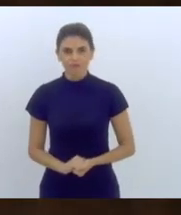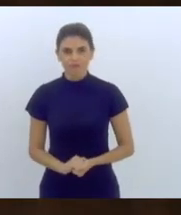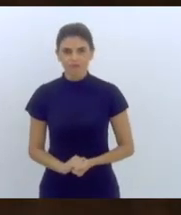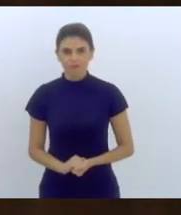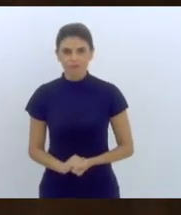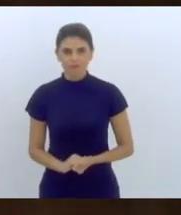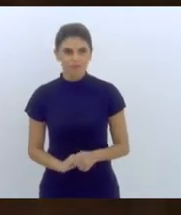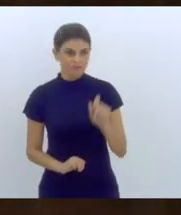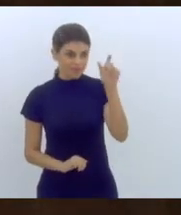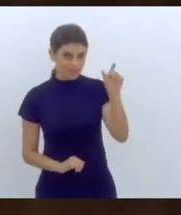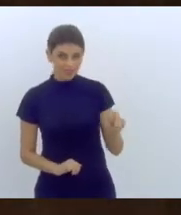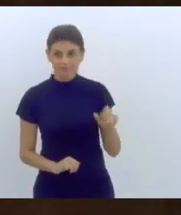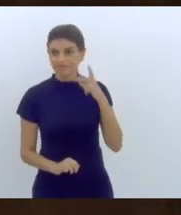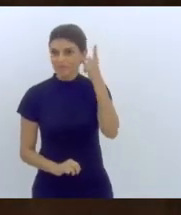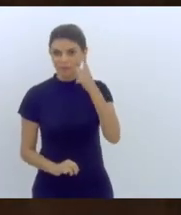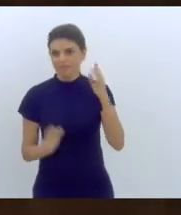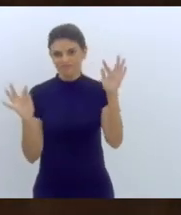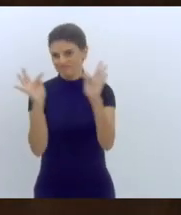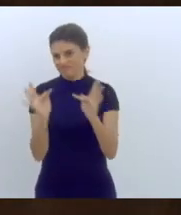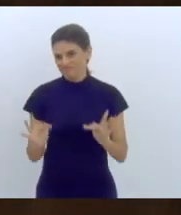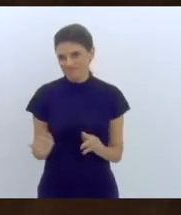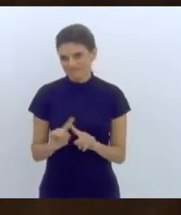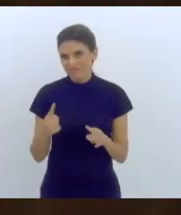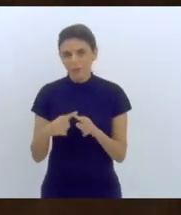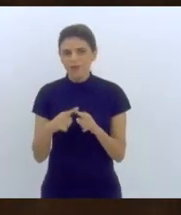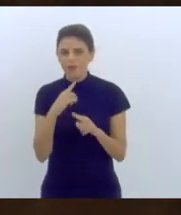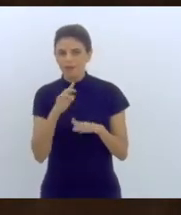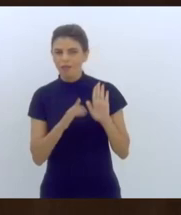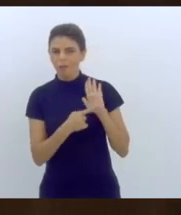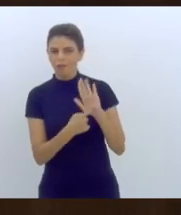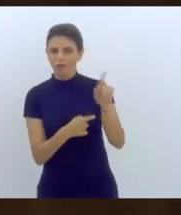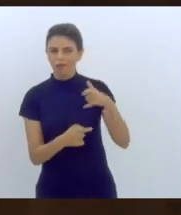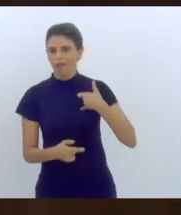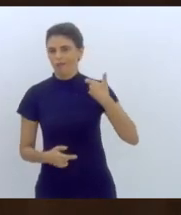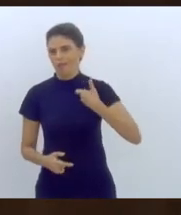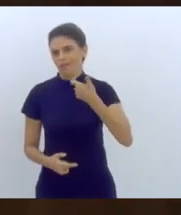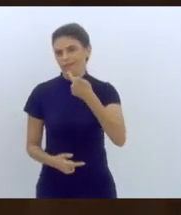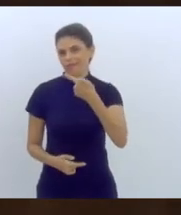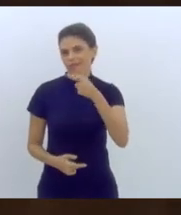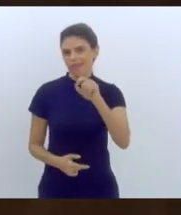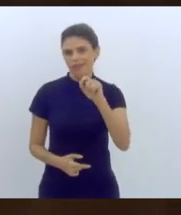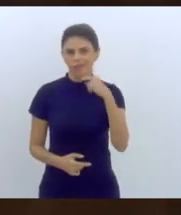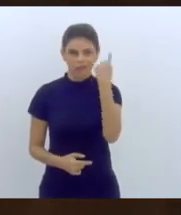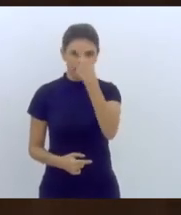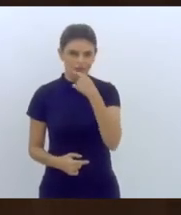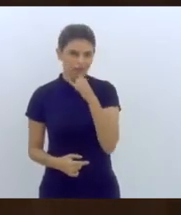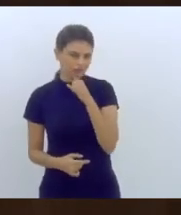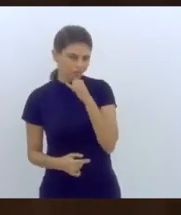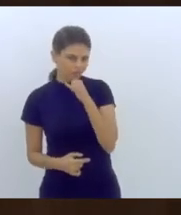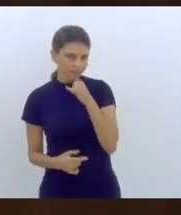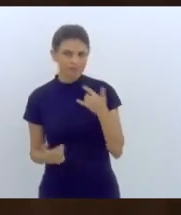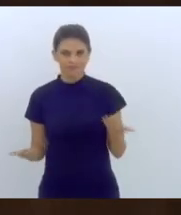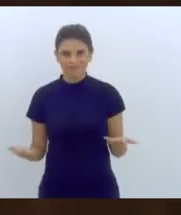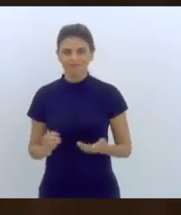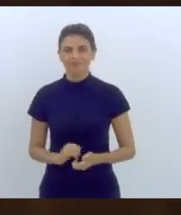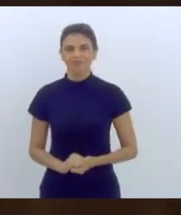O Mink não ficou feliz, não, né? Porque eu revelei que ele já tem 70 anos, ele fica triste.